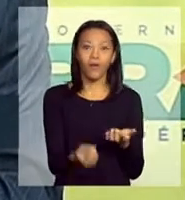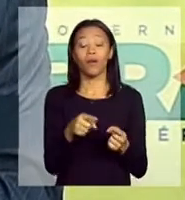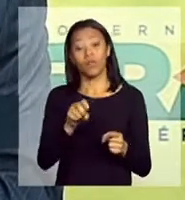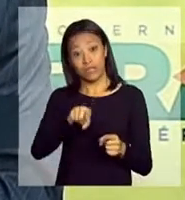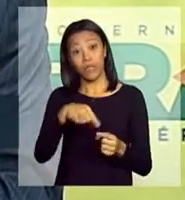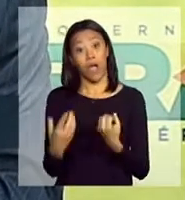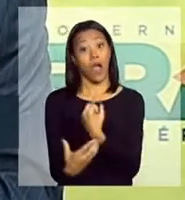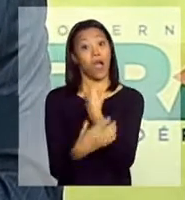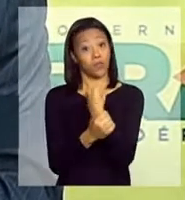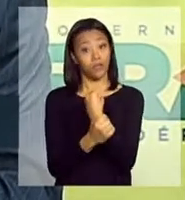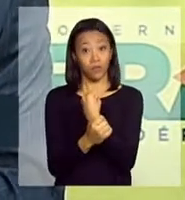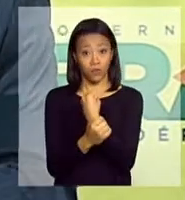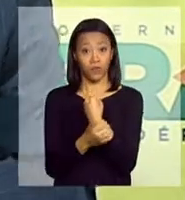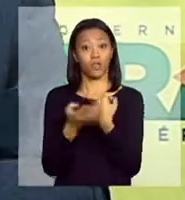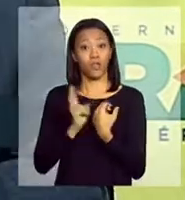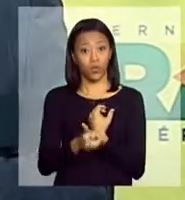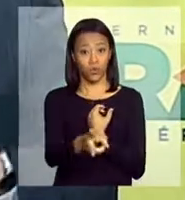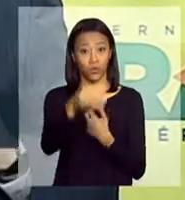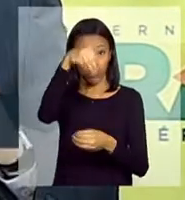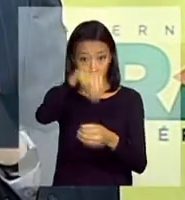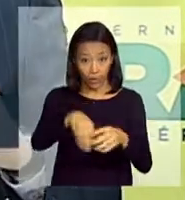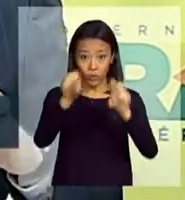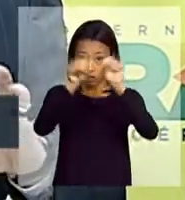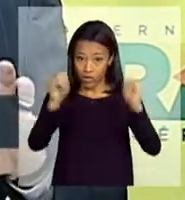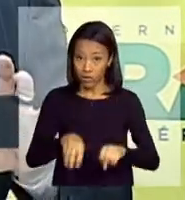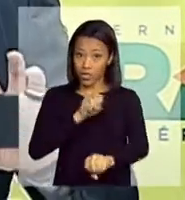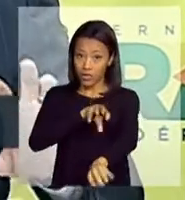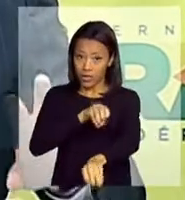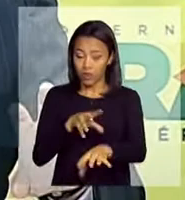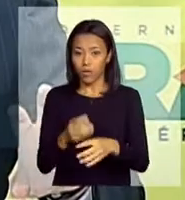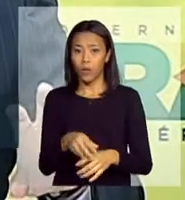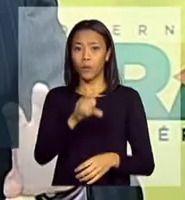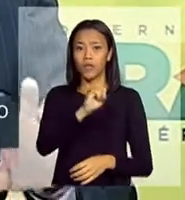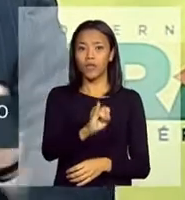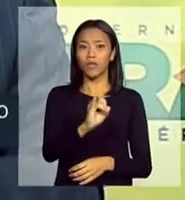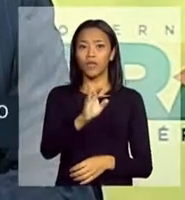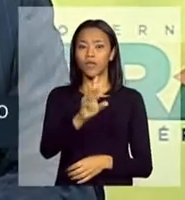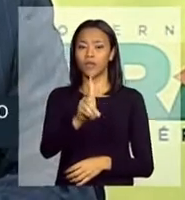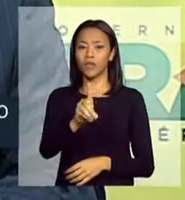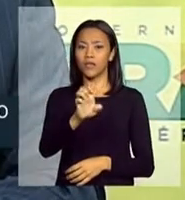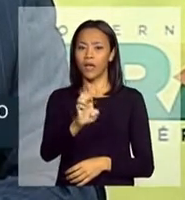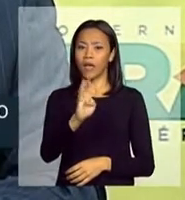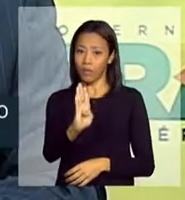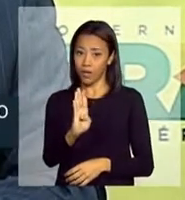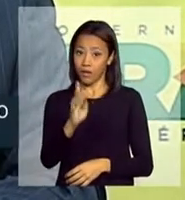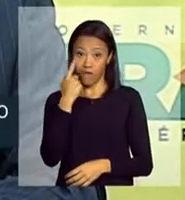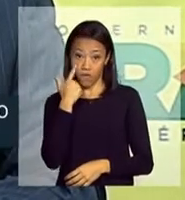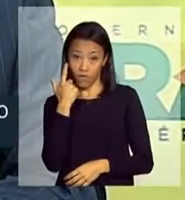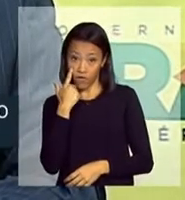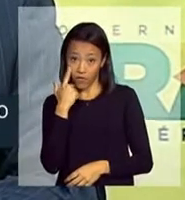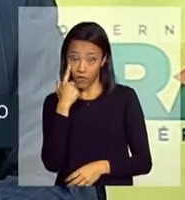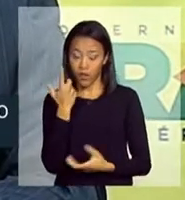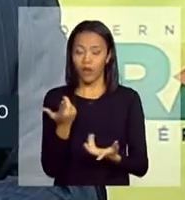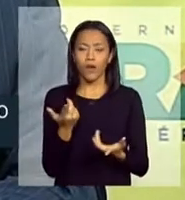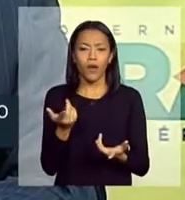assegurando a evolução do sistema Então corree deve ele analisa o fluxo EA proficiência